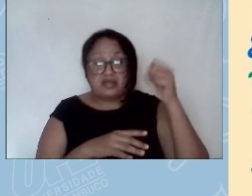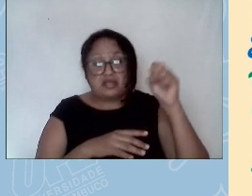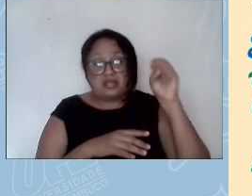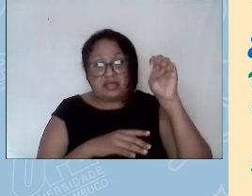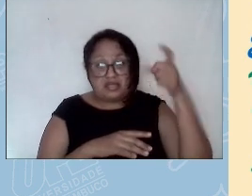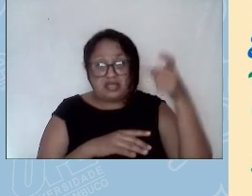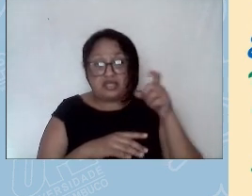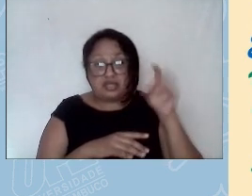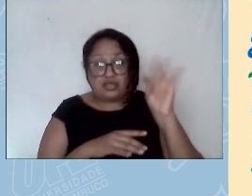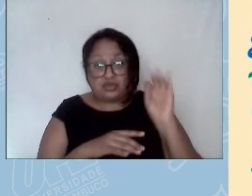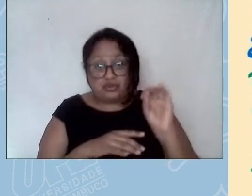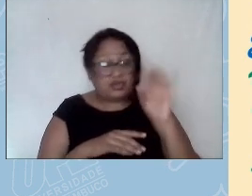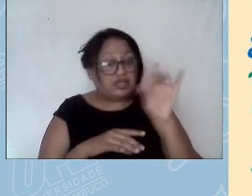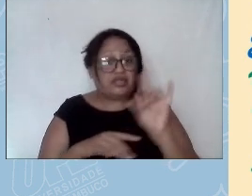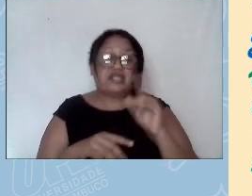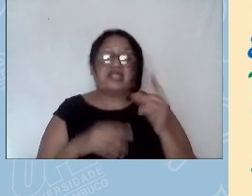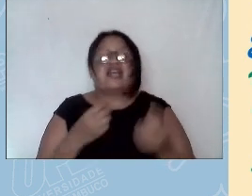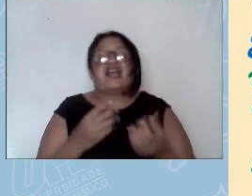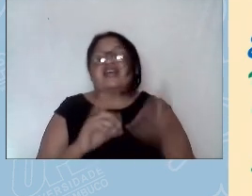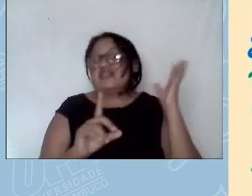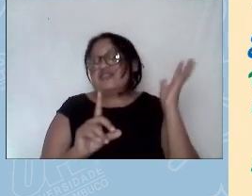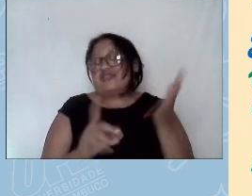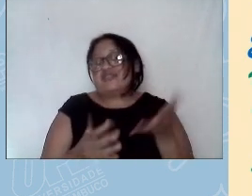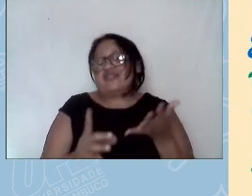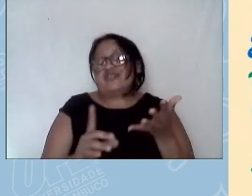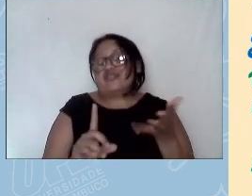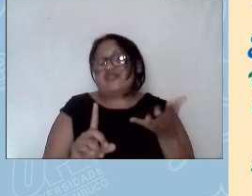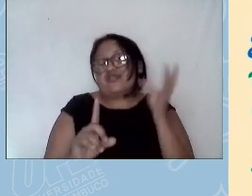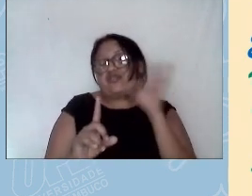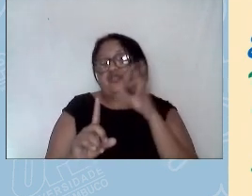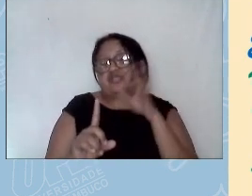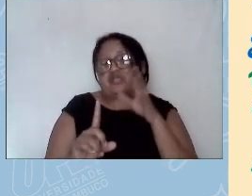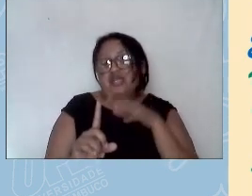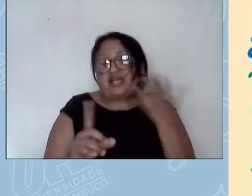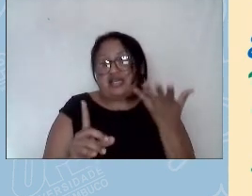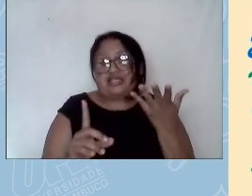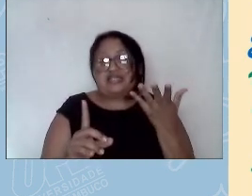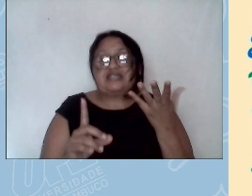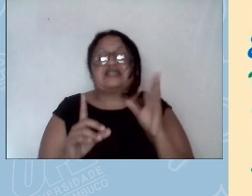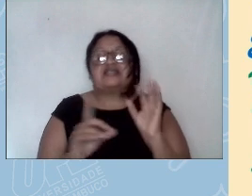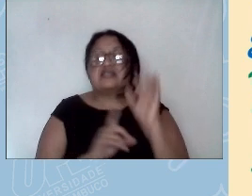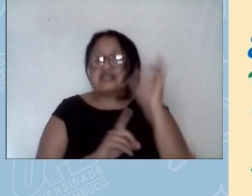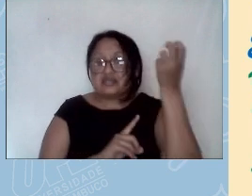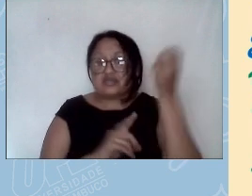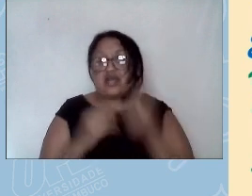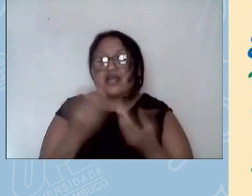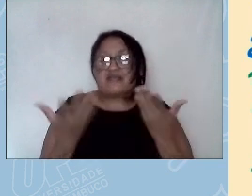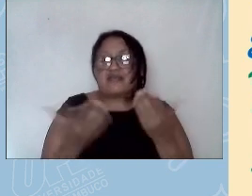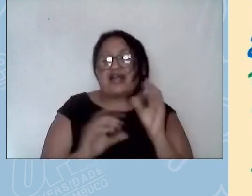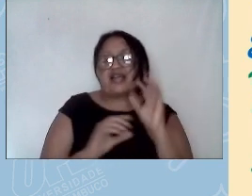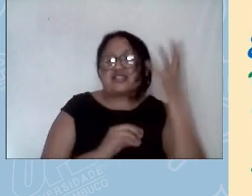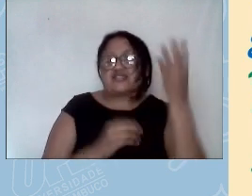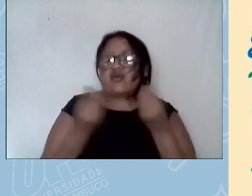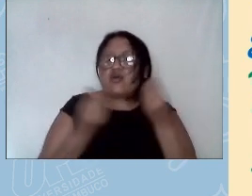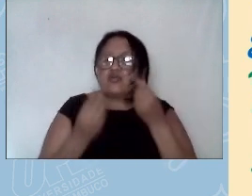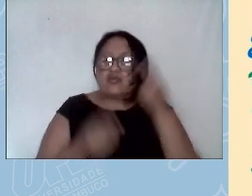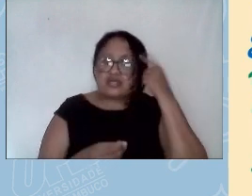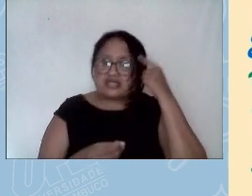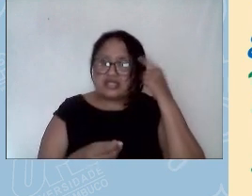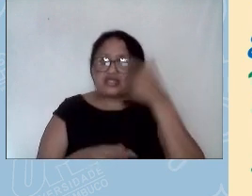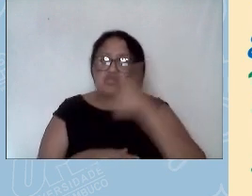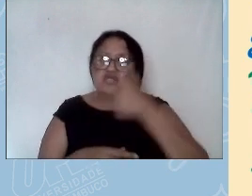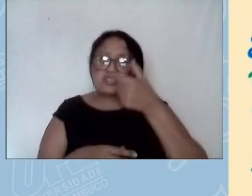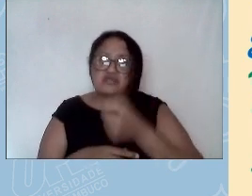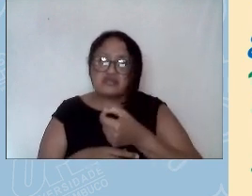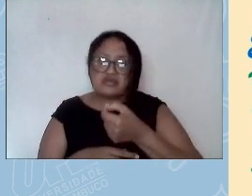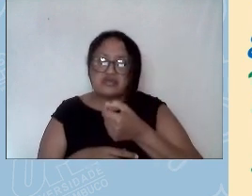para resolver a questão a gente poderia pensar assim ora de 2020 até 2021